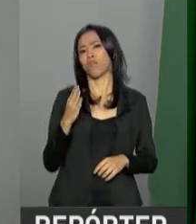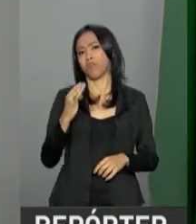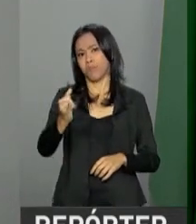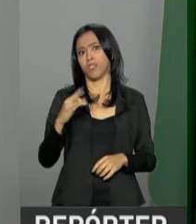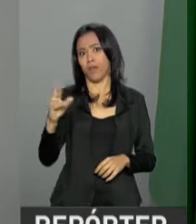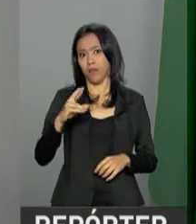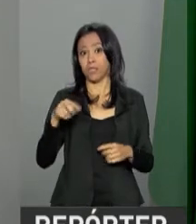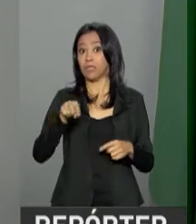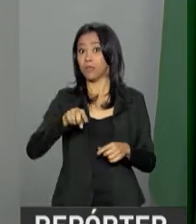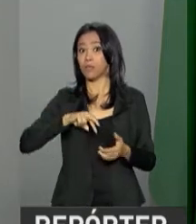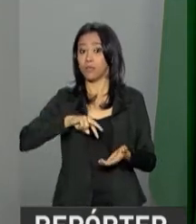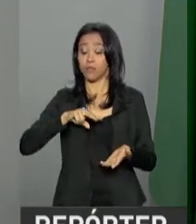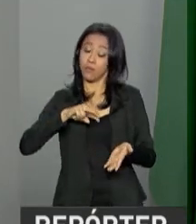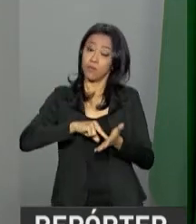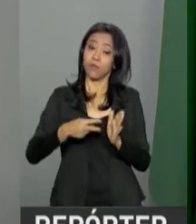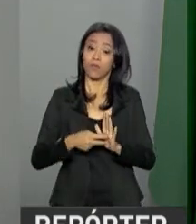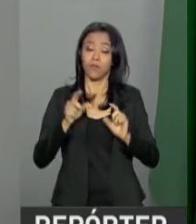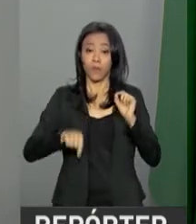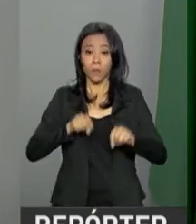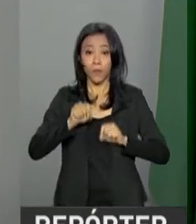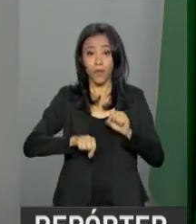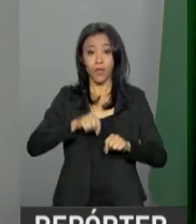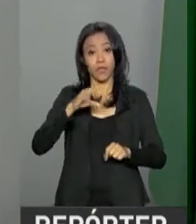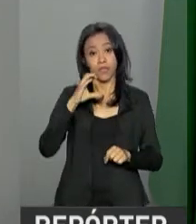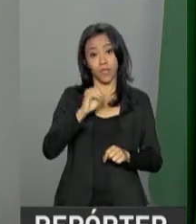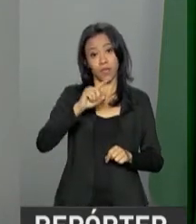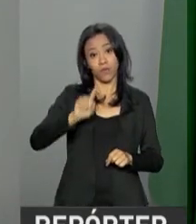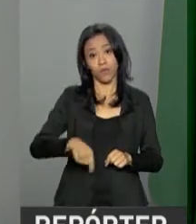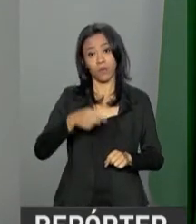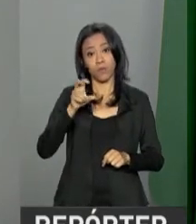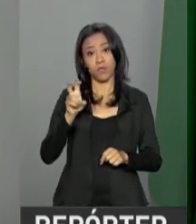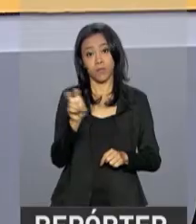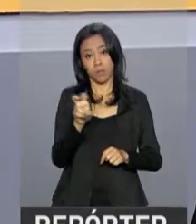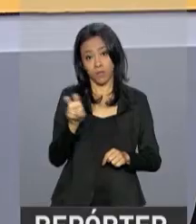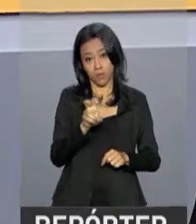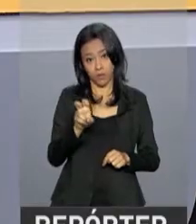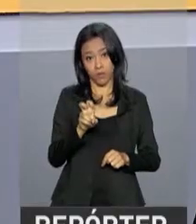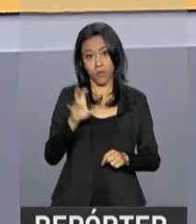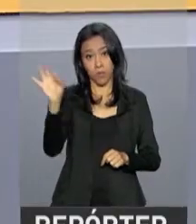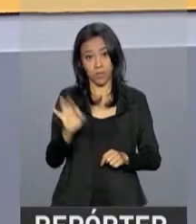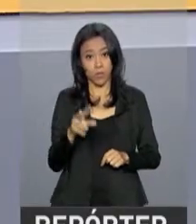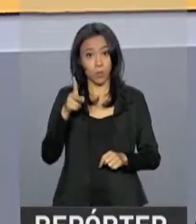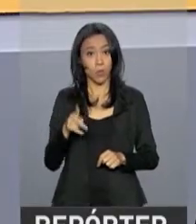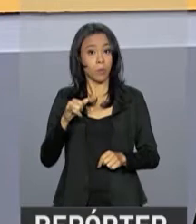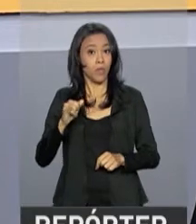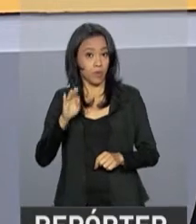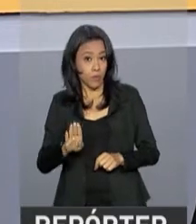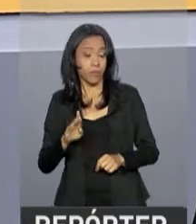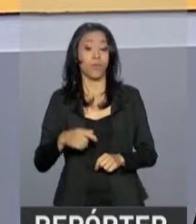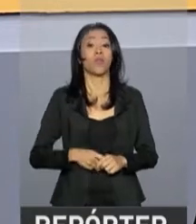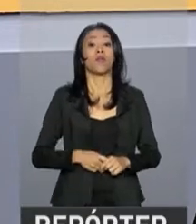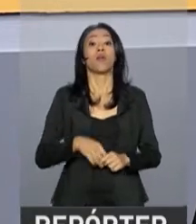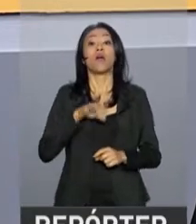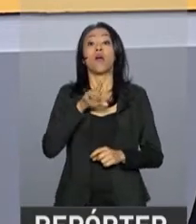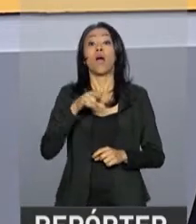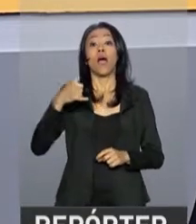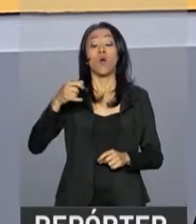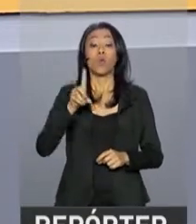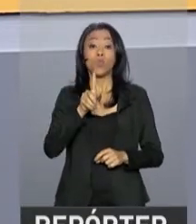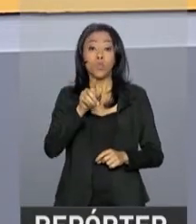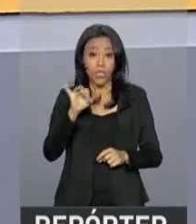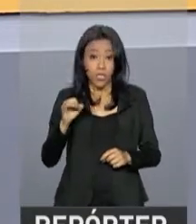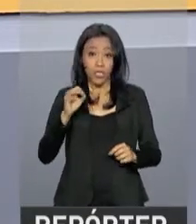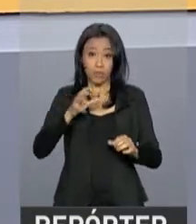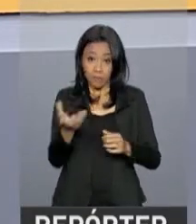o que corresponde hoje a 0,55 por cento do pib a data limite para pessoas de todas as idades